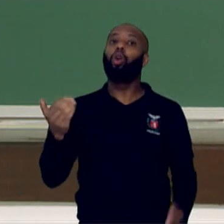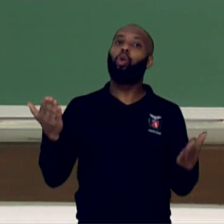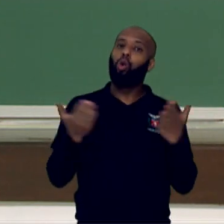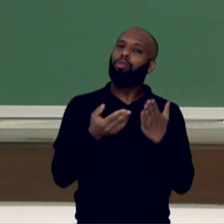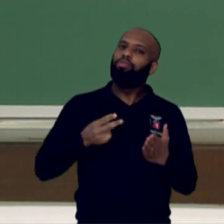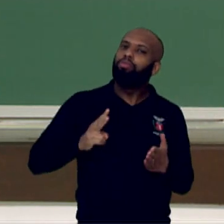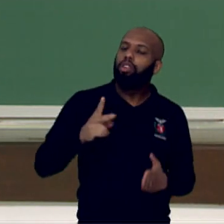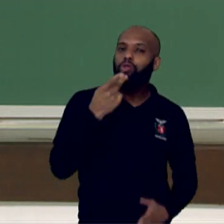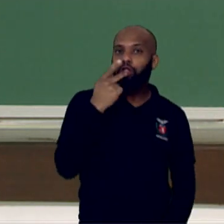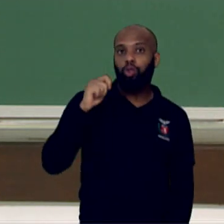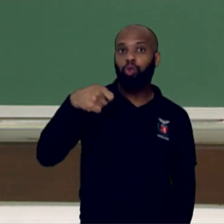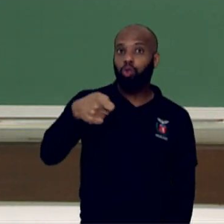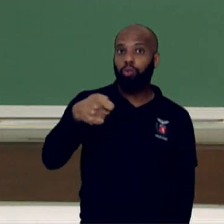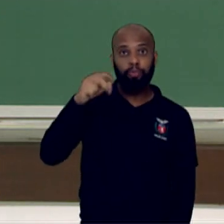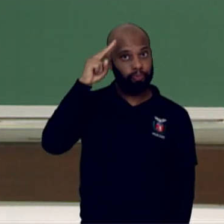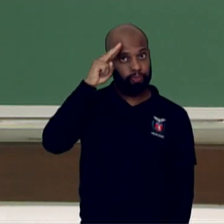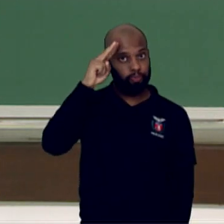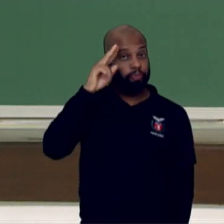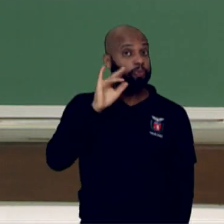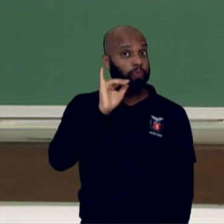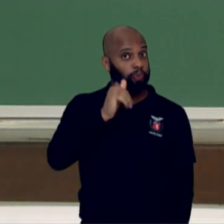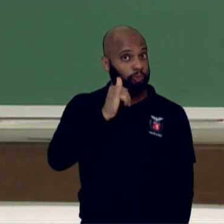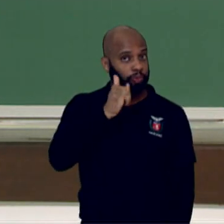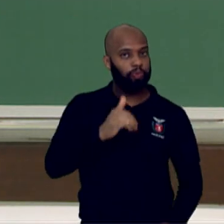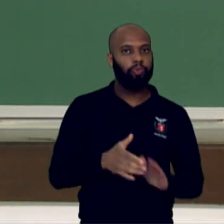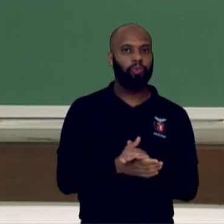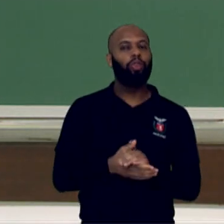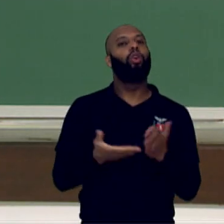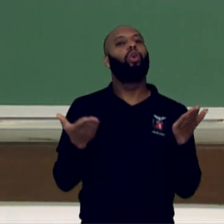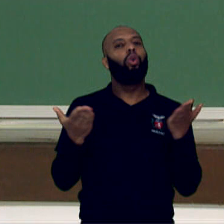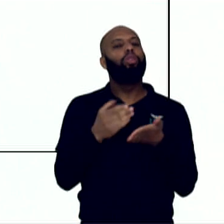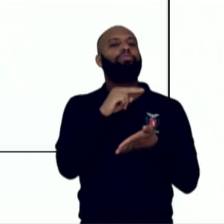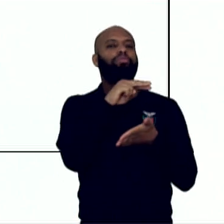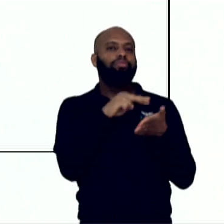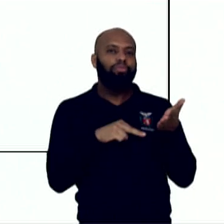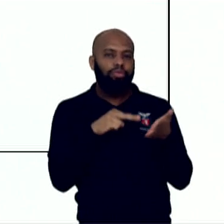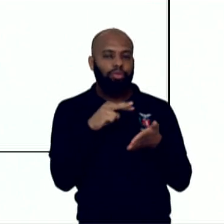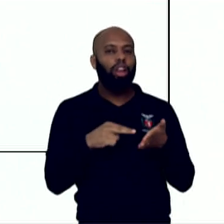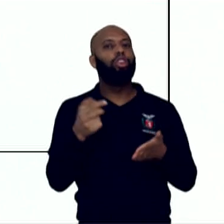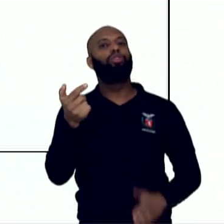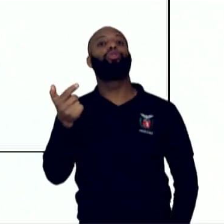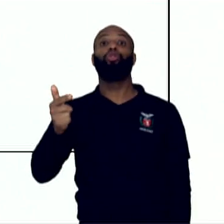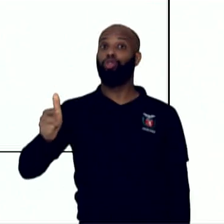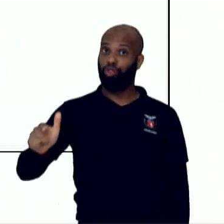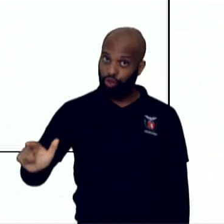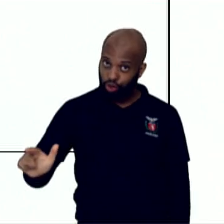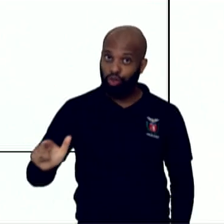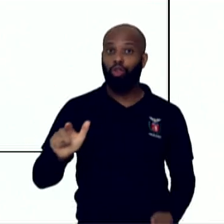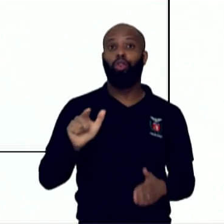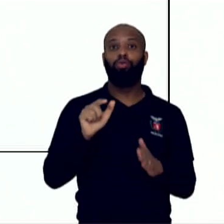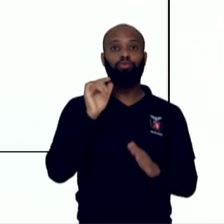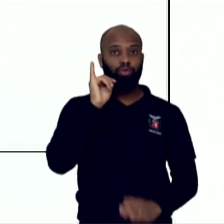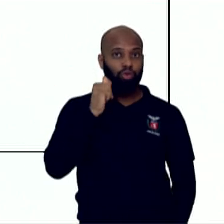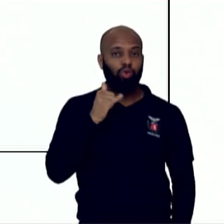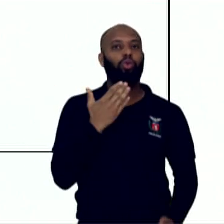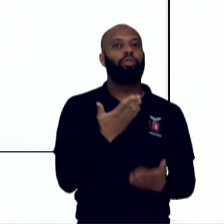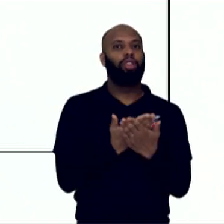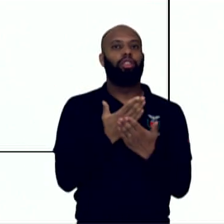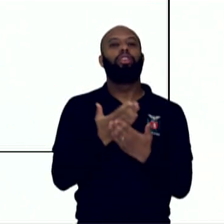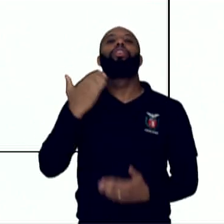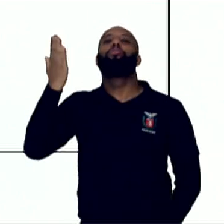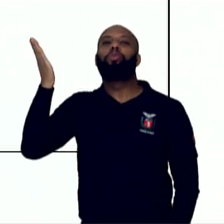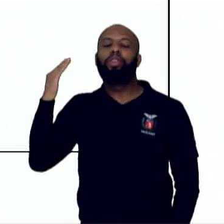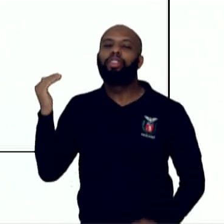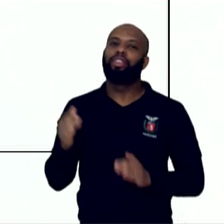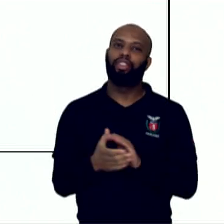conto, tudo bem? Hoje nós vamos fazer a leitura, a interpretação daquele conto que nós vimos na aula passada. Vamos